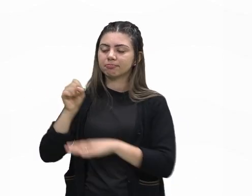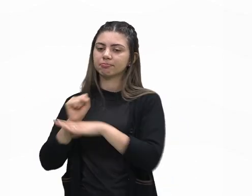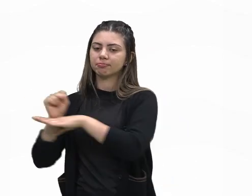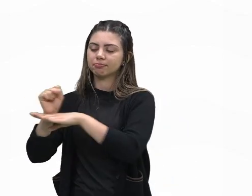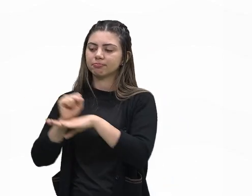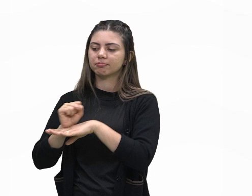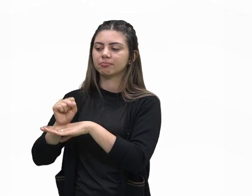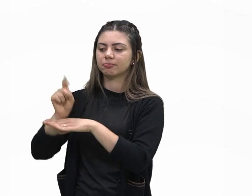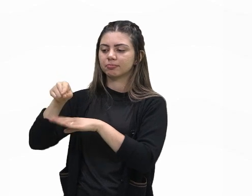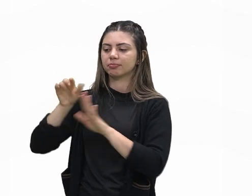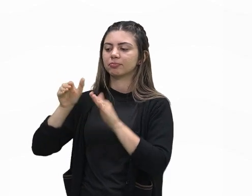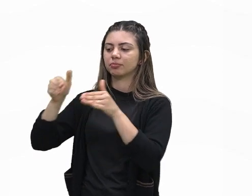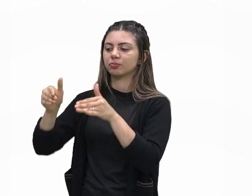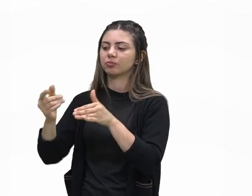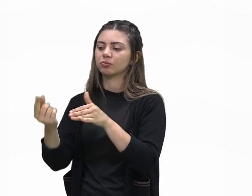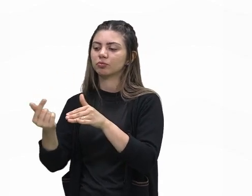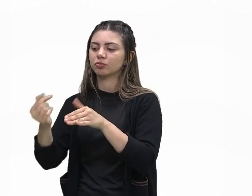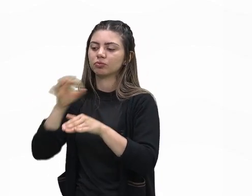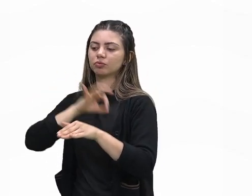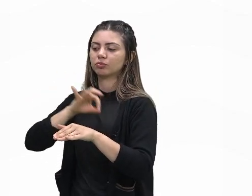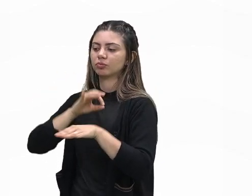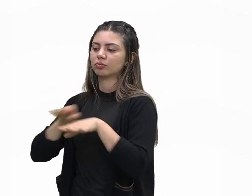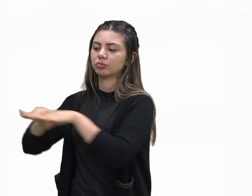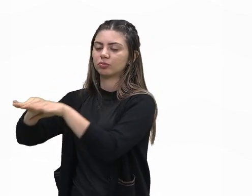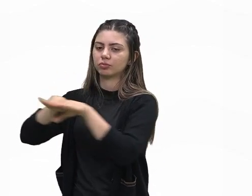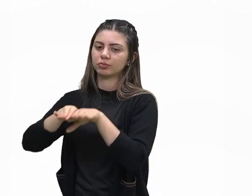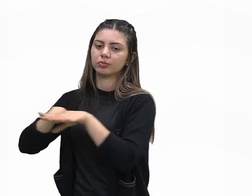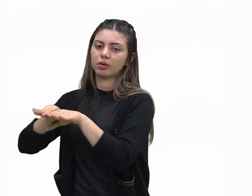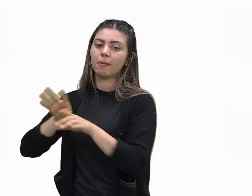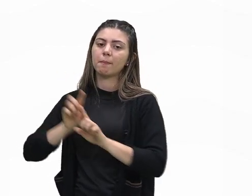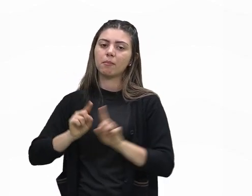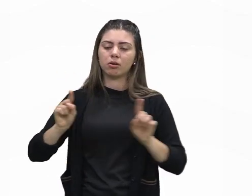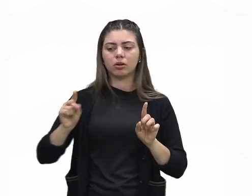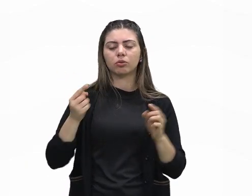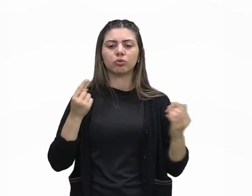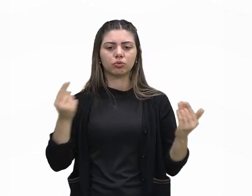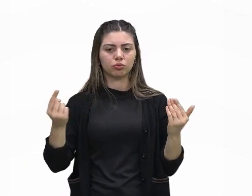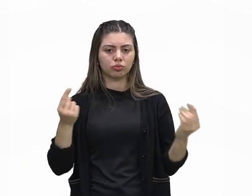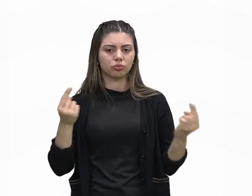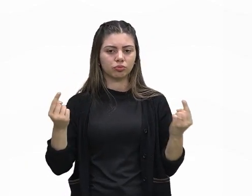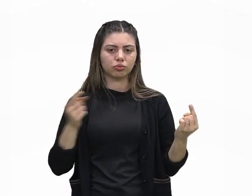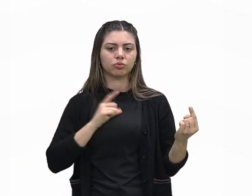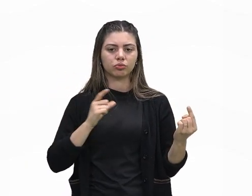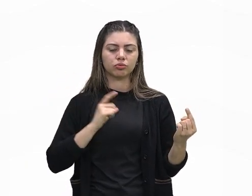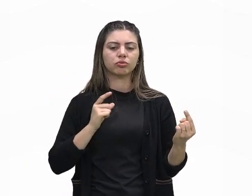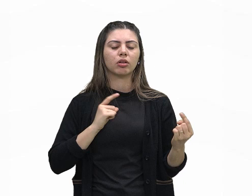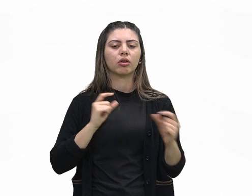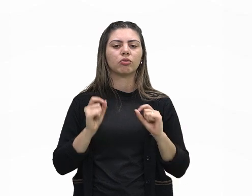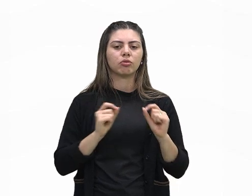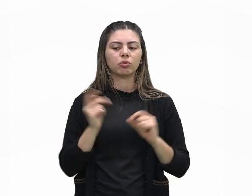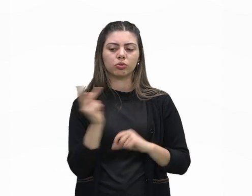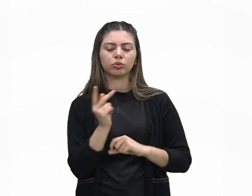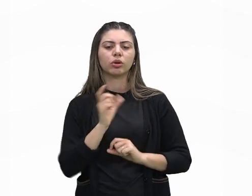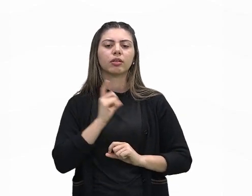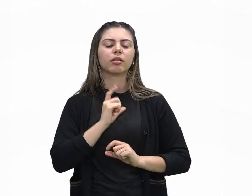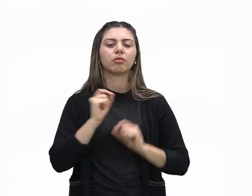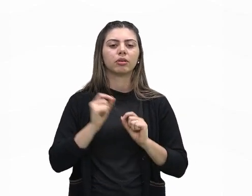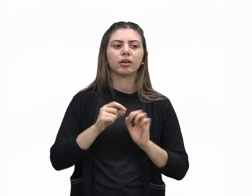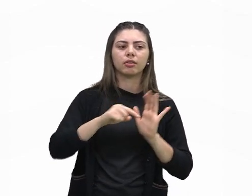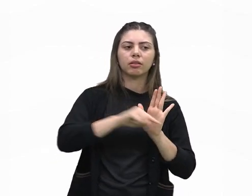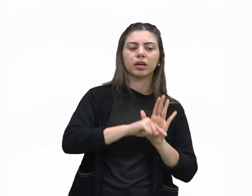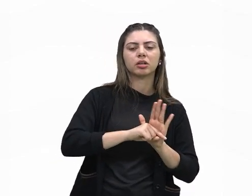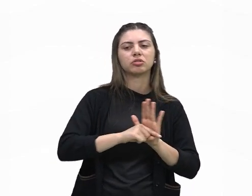socialismo. Mas ambos têm seus pontos positivos e negativos. Tá bom, pessoal? Então, e para a